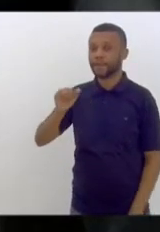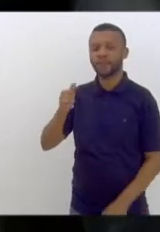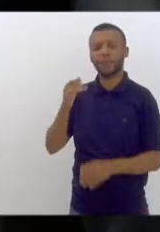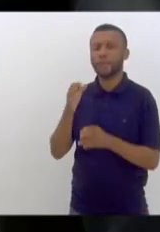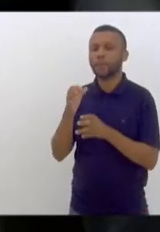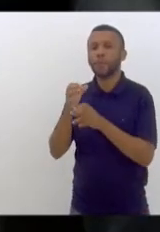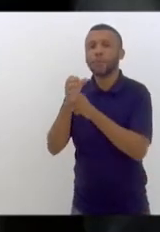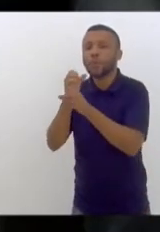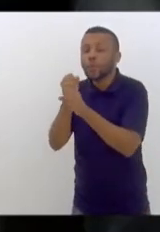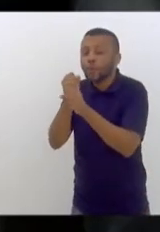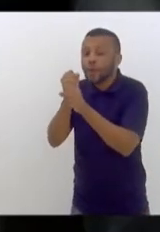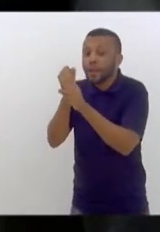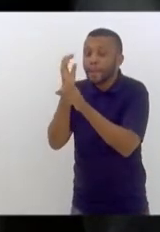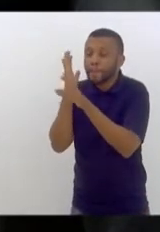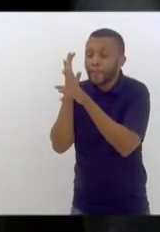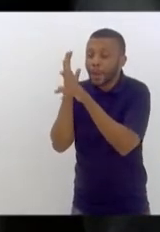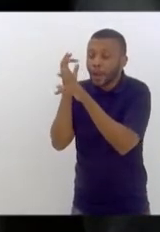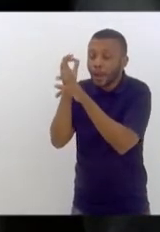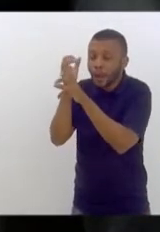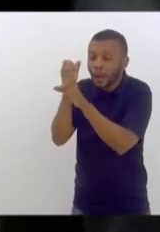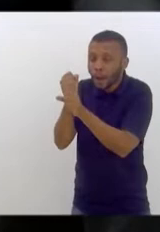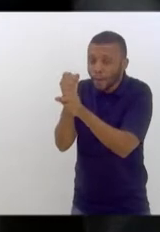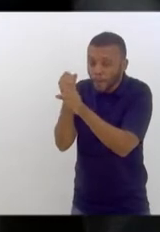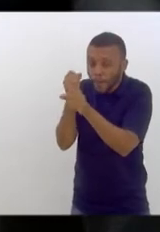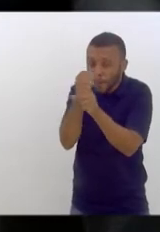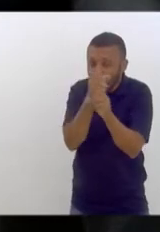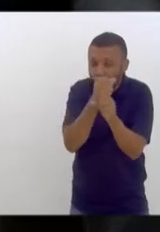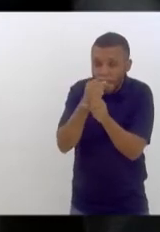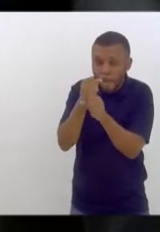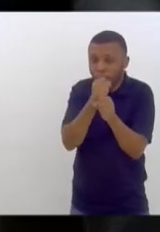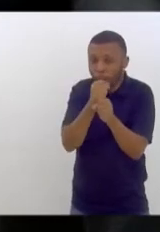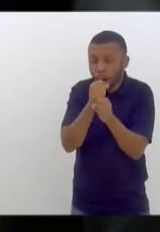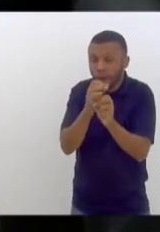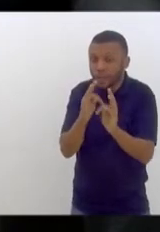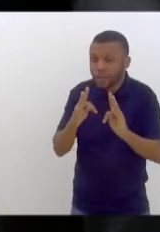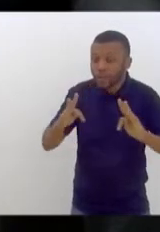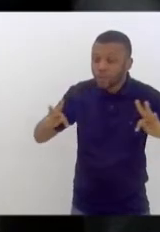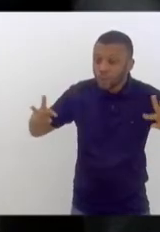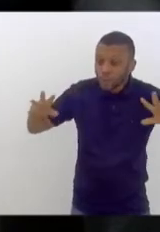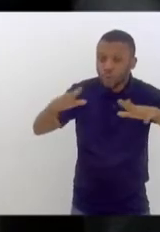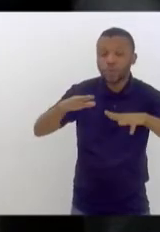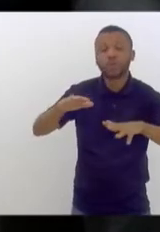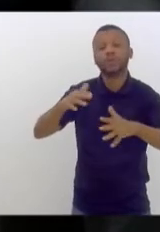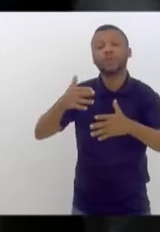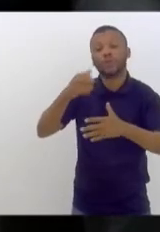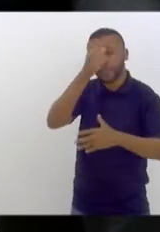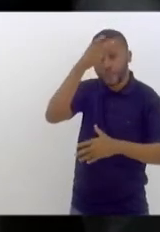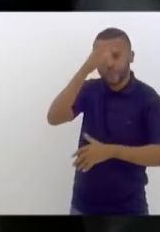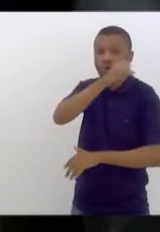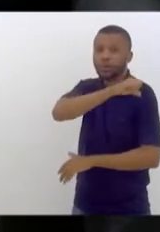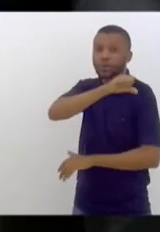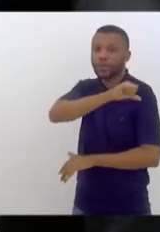cálculos retroativos a tudo aquilo que o município do Rio de Janeiro deixou de receber durante todo esse período.